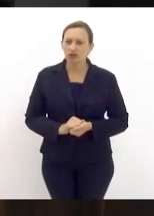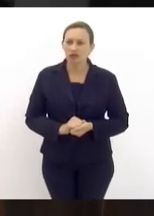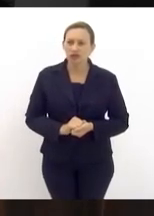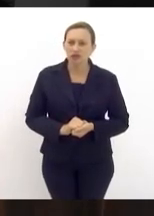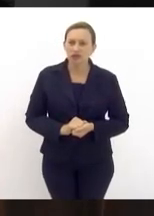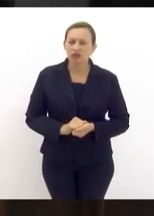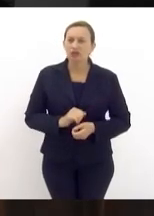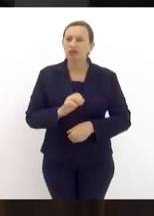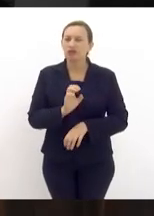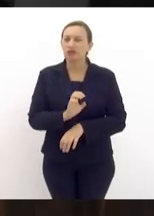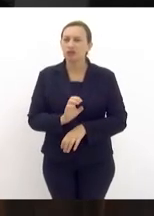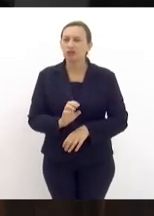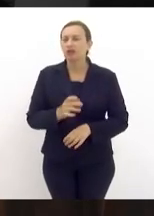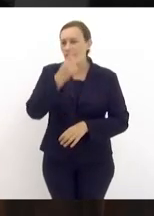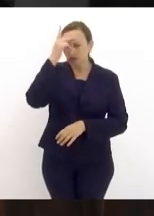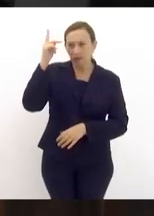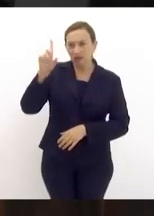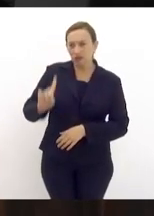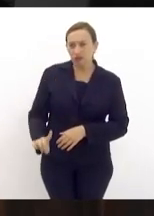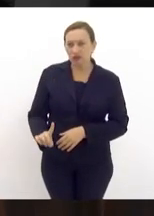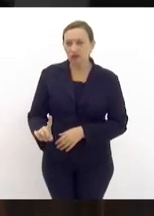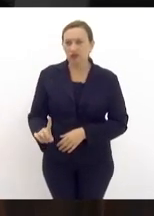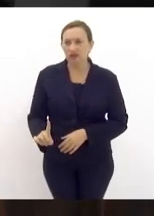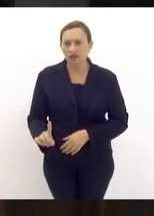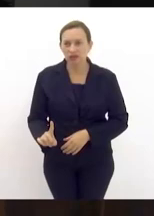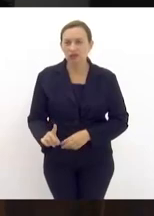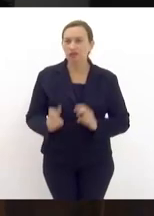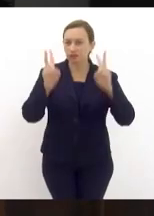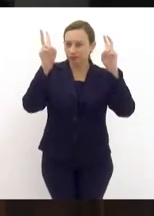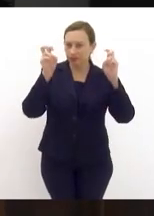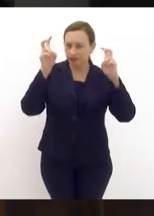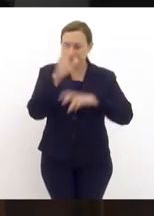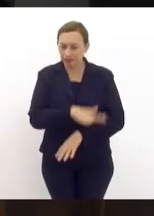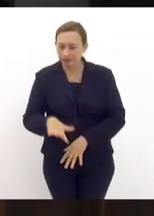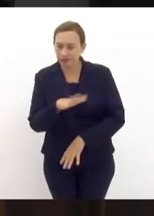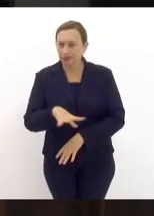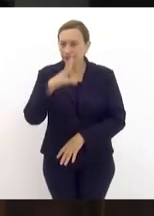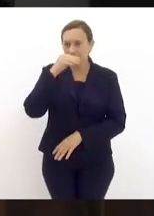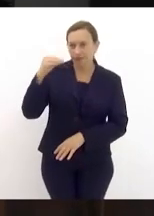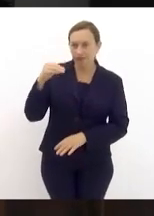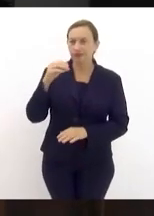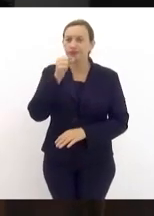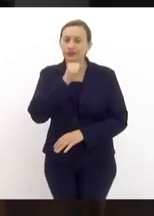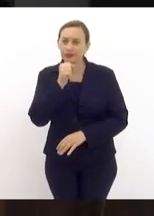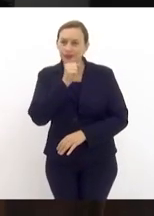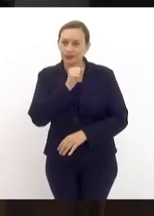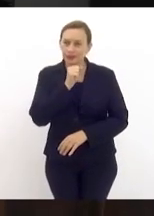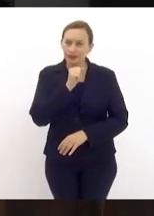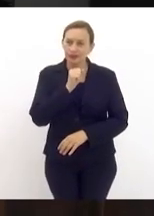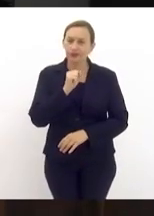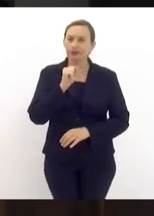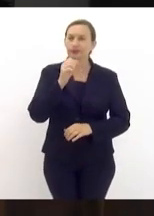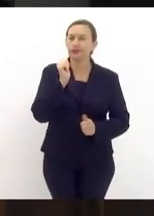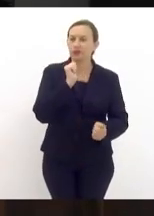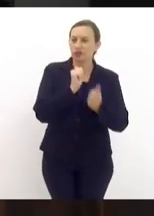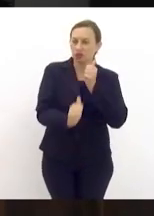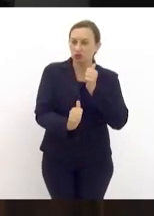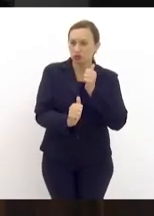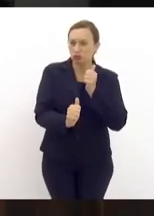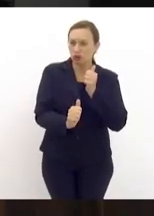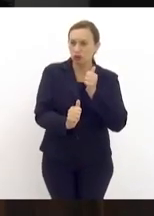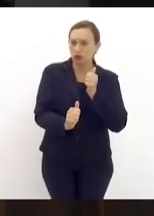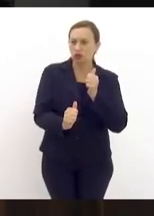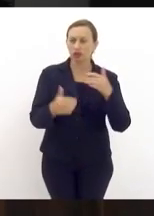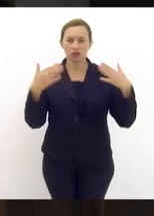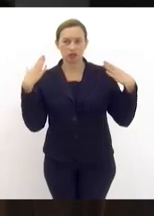Justiça, da Pessoa com Deficiência, de Assuntos da Criança, do Adolescente e do Idoso, de Esporte e Lazer e de Assuntos